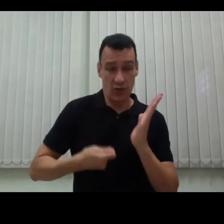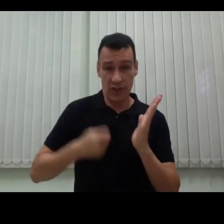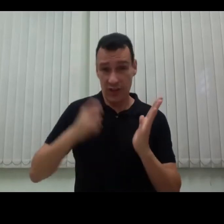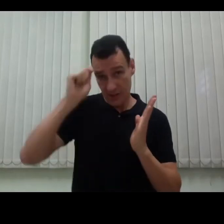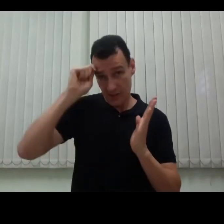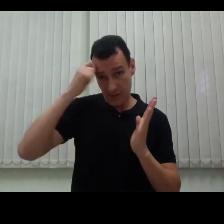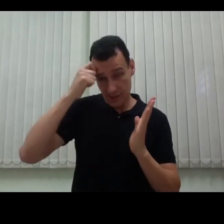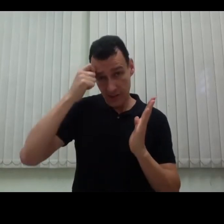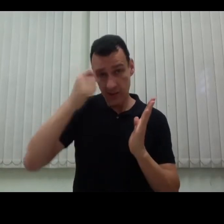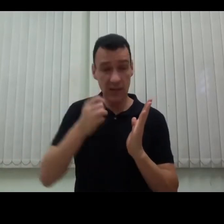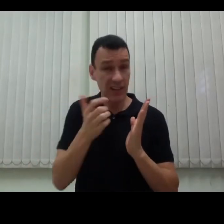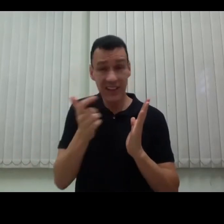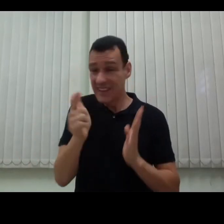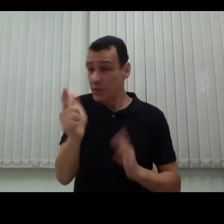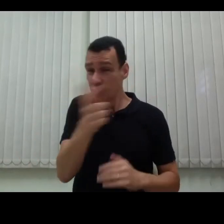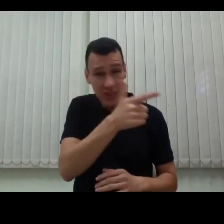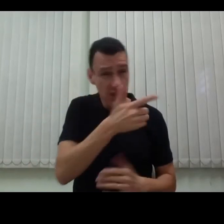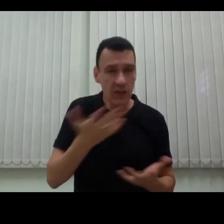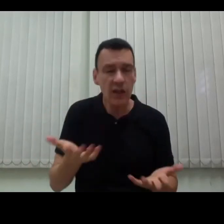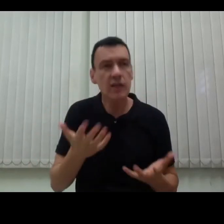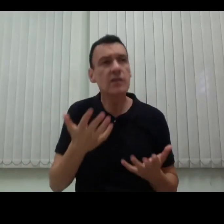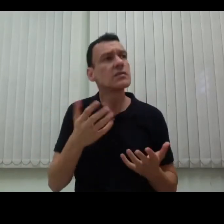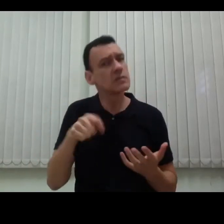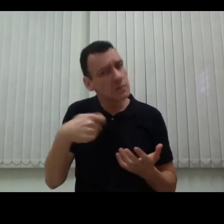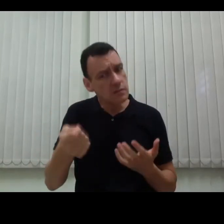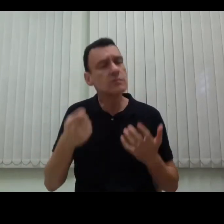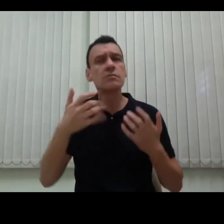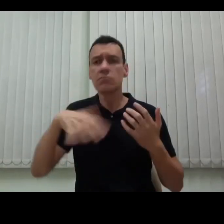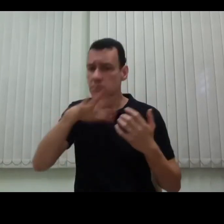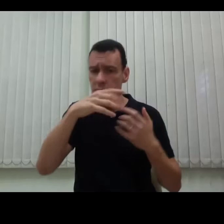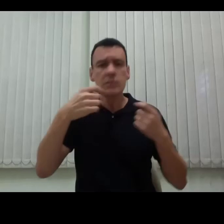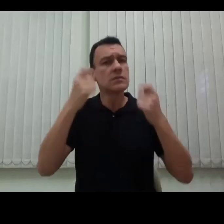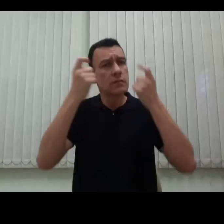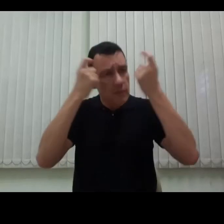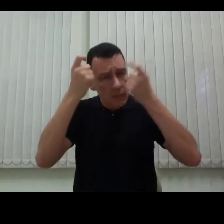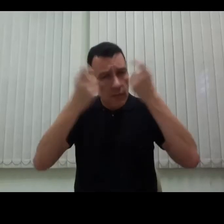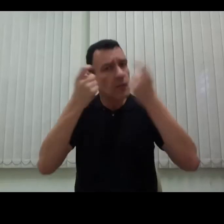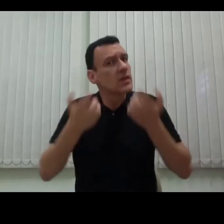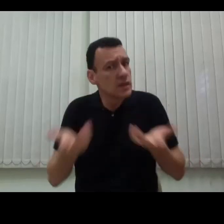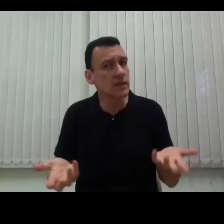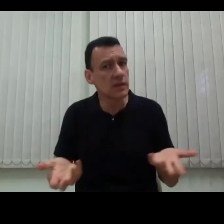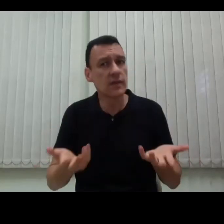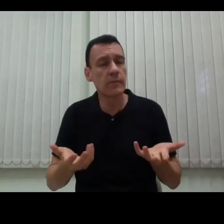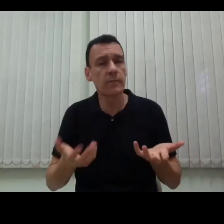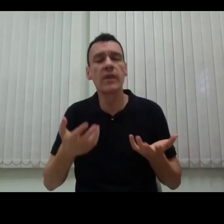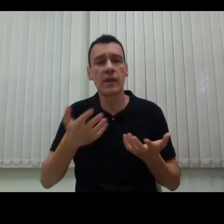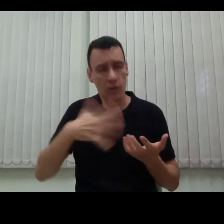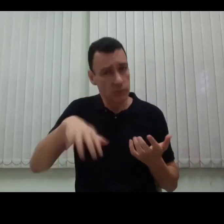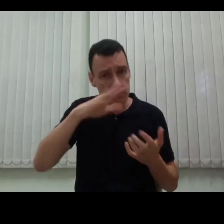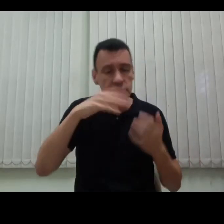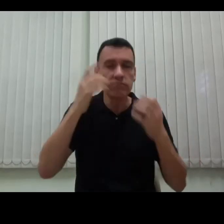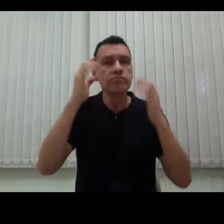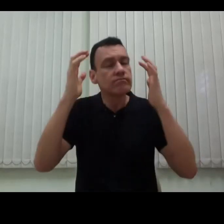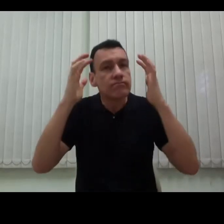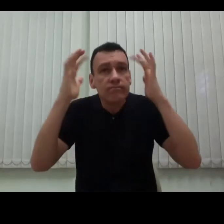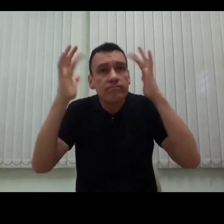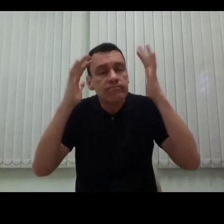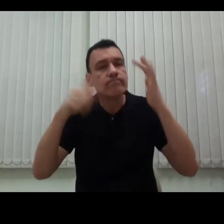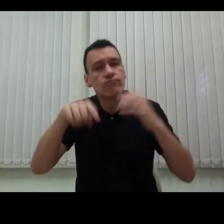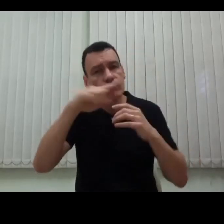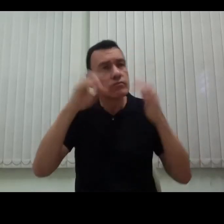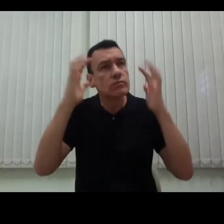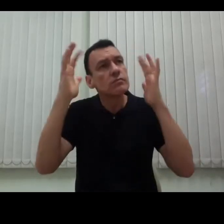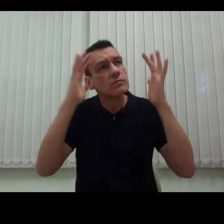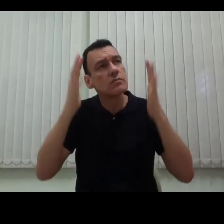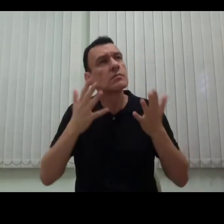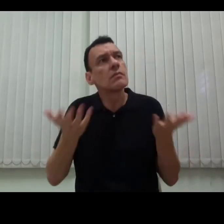espaços, é algo muito preocupante e que precisa nos levar a refletir sobre o fato de que essa